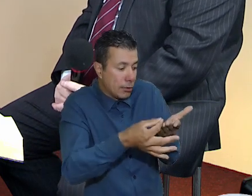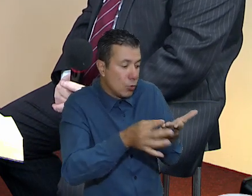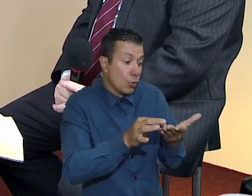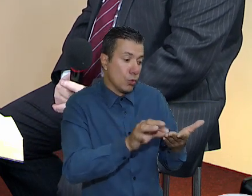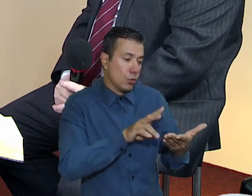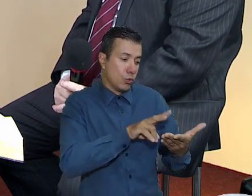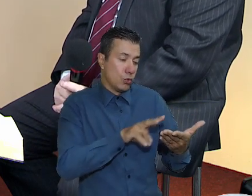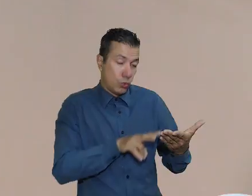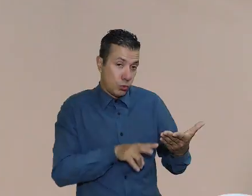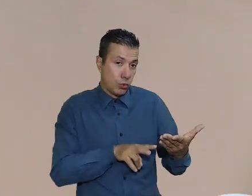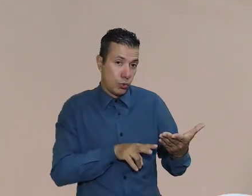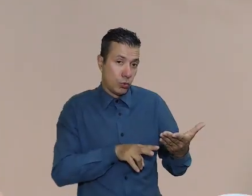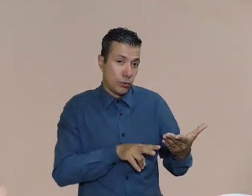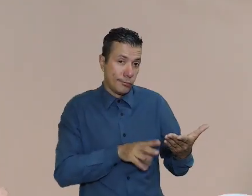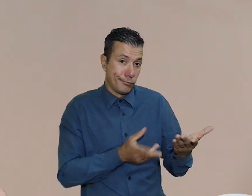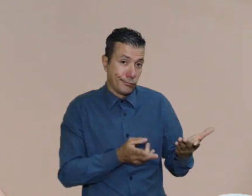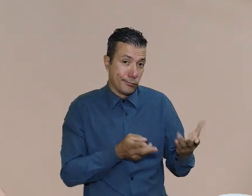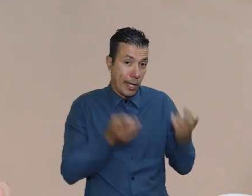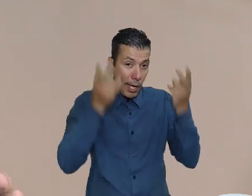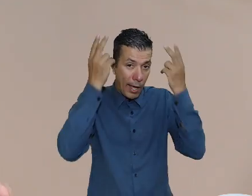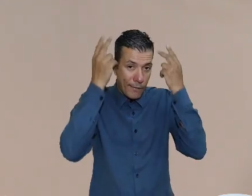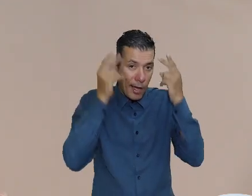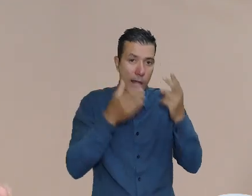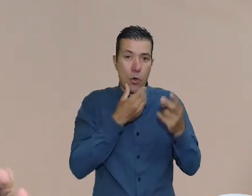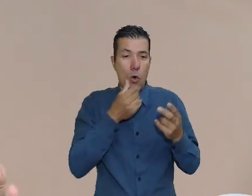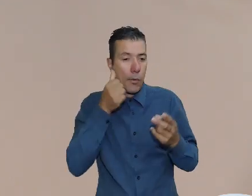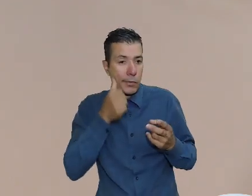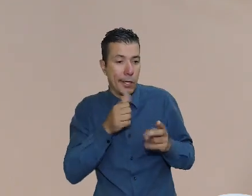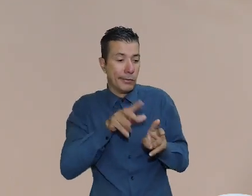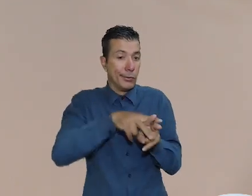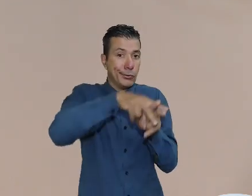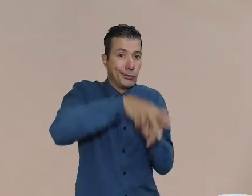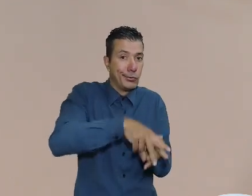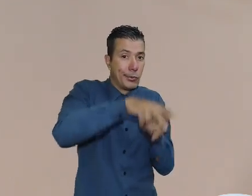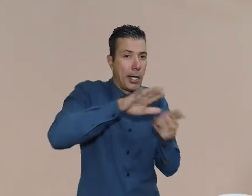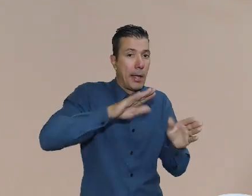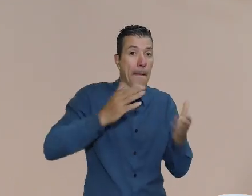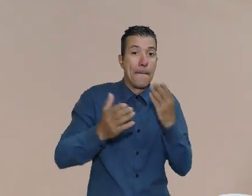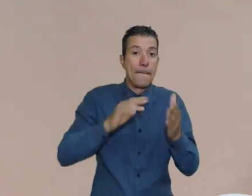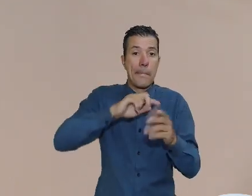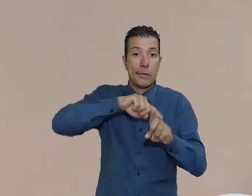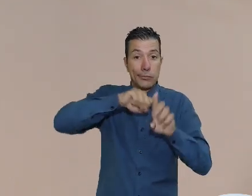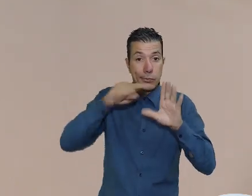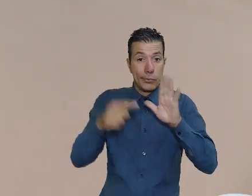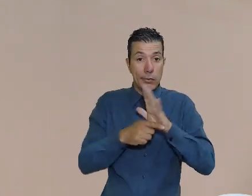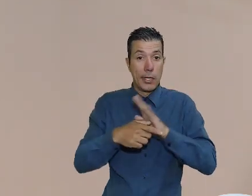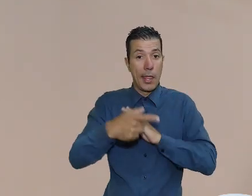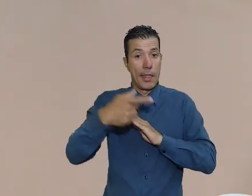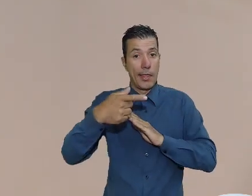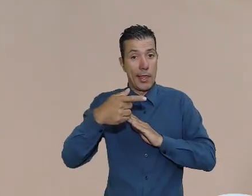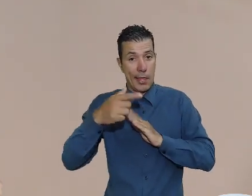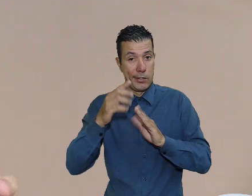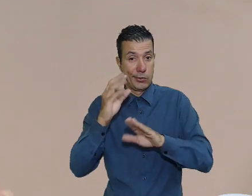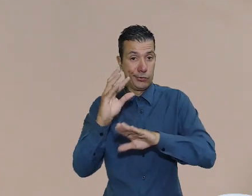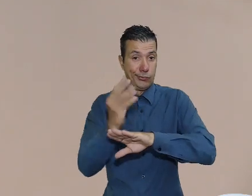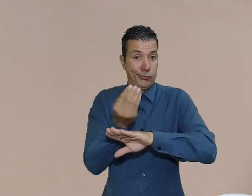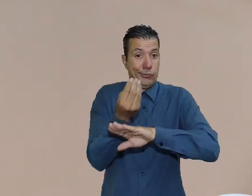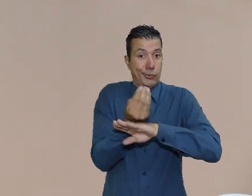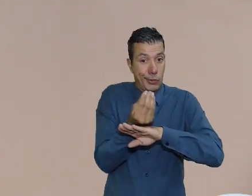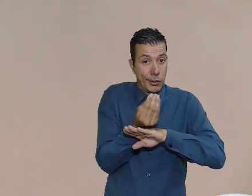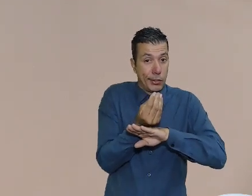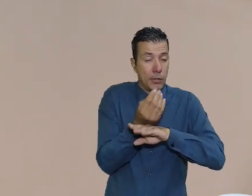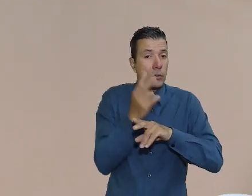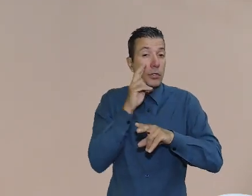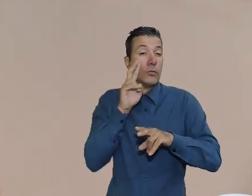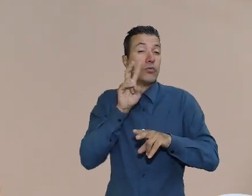ouvindo, deste estudo bíblico, este selo ele tem um paralelismo muito grande com as sete igrejas também. E aqui então nós